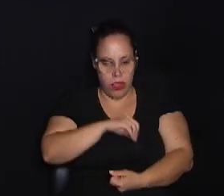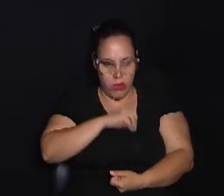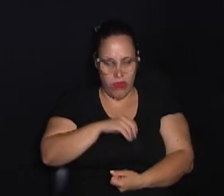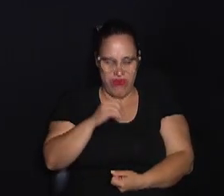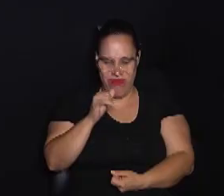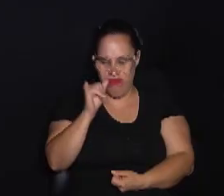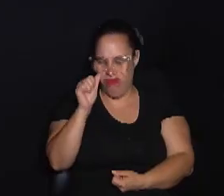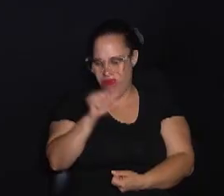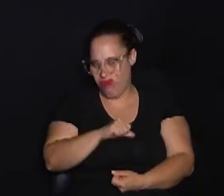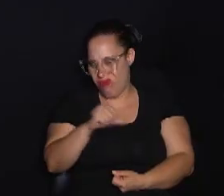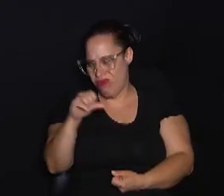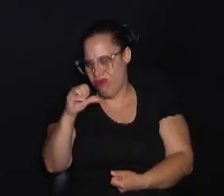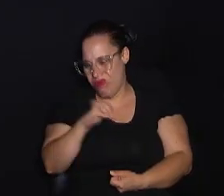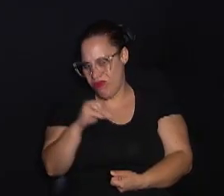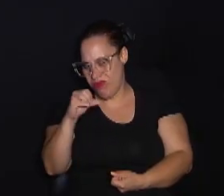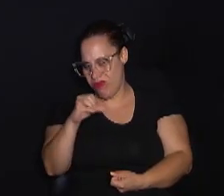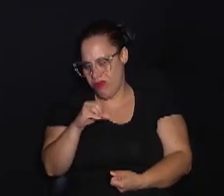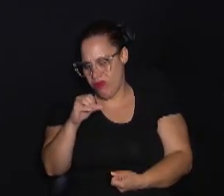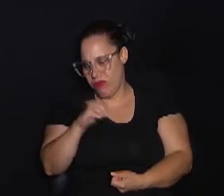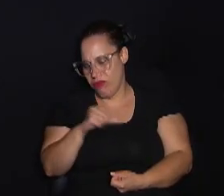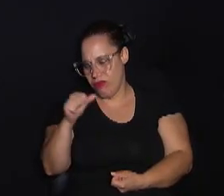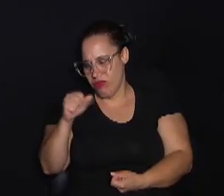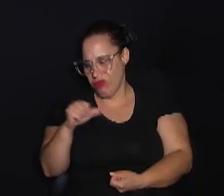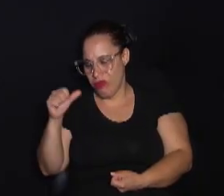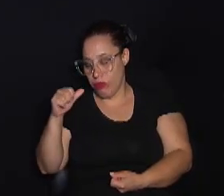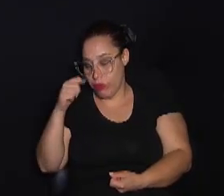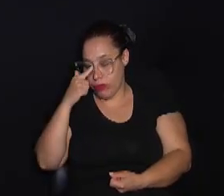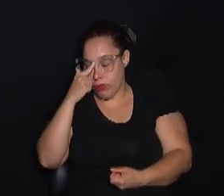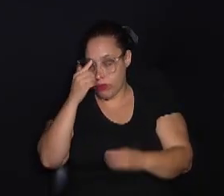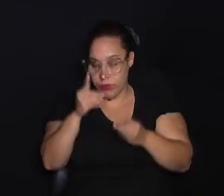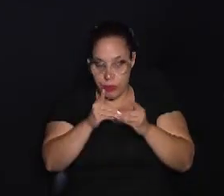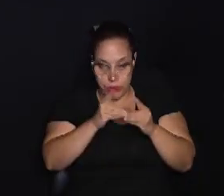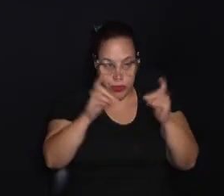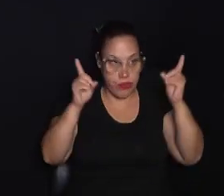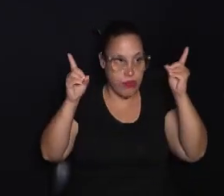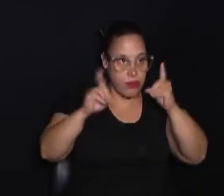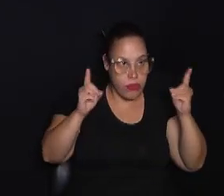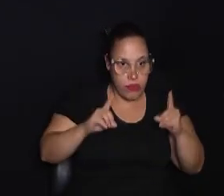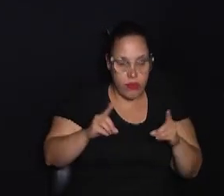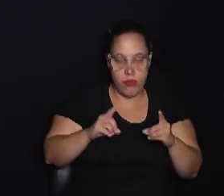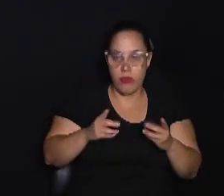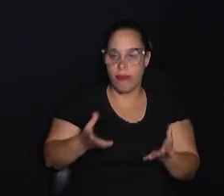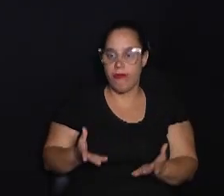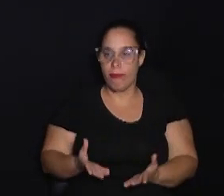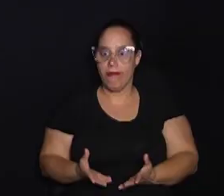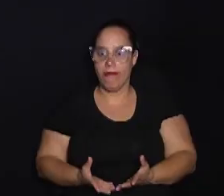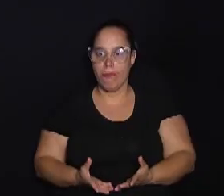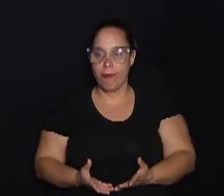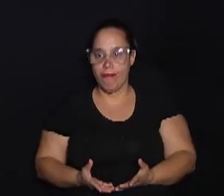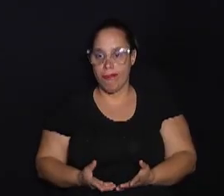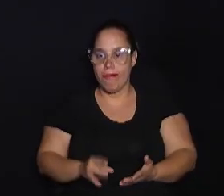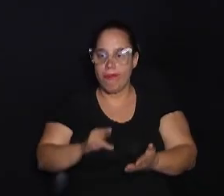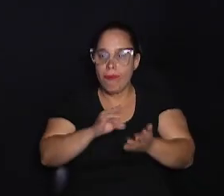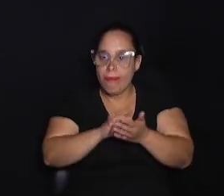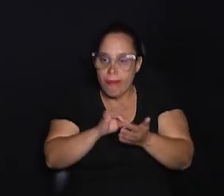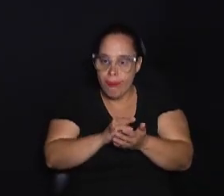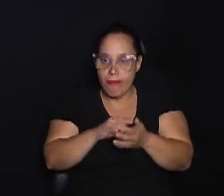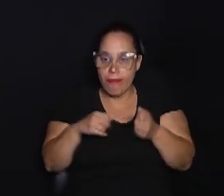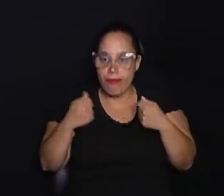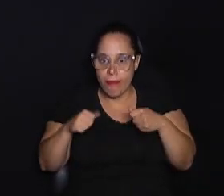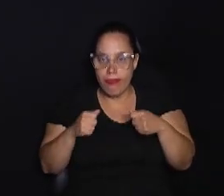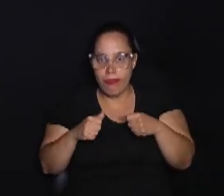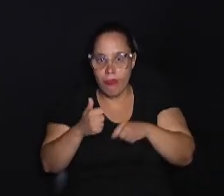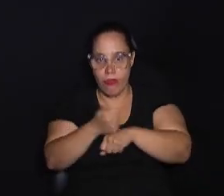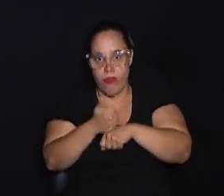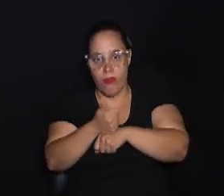ruim, né, para atender as nossas crianças com necessidade, com deficiência, na verdade, e elas precisam ter